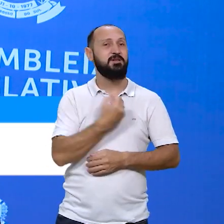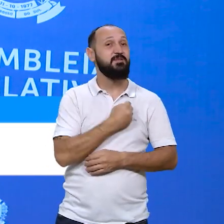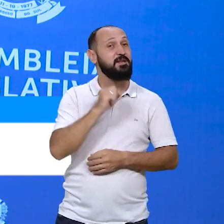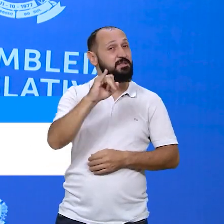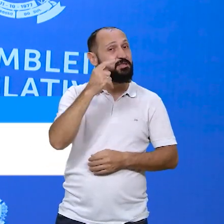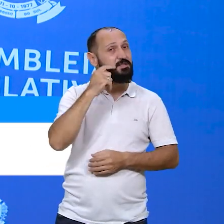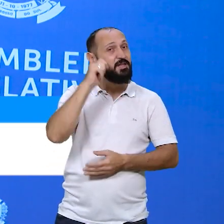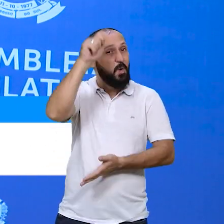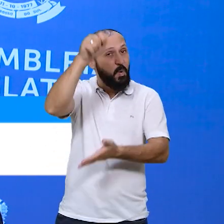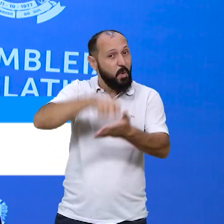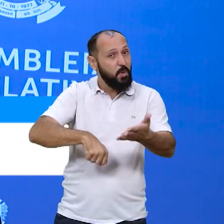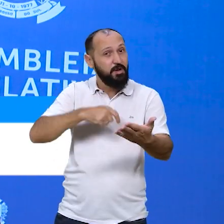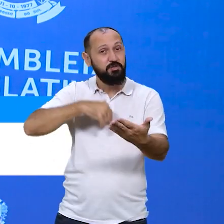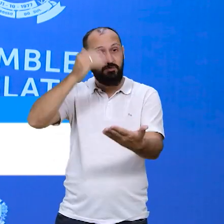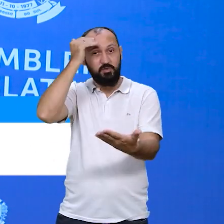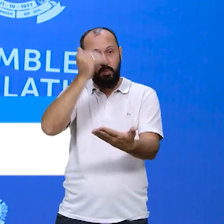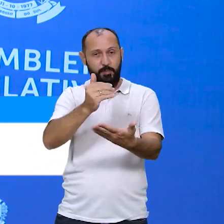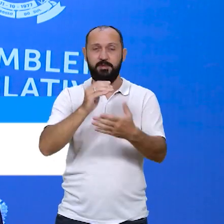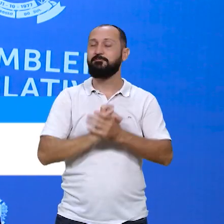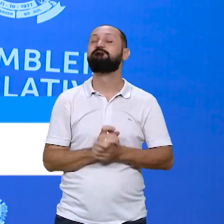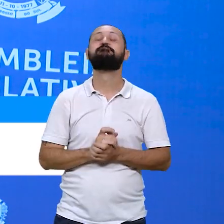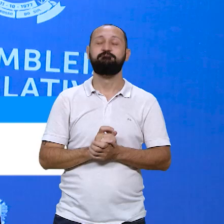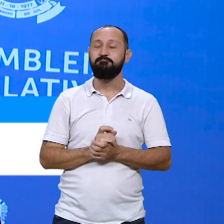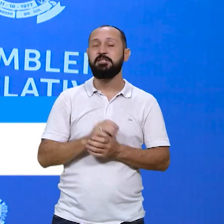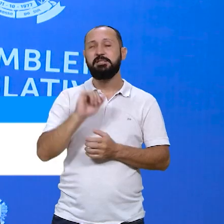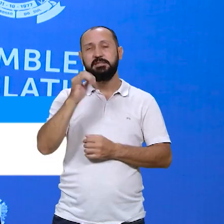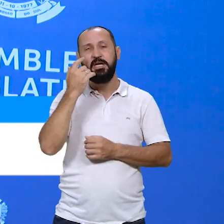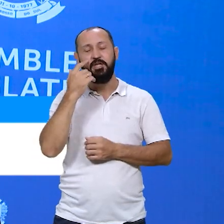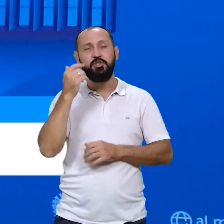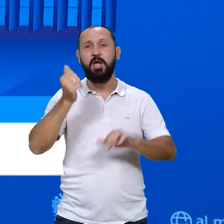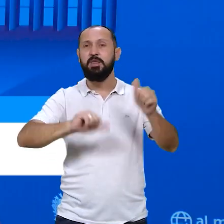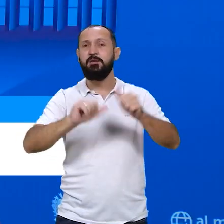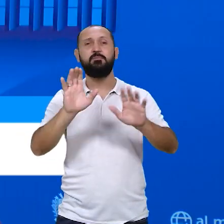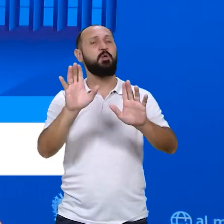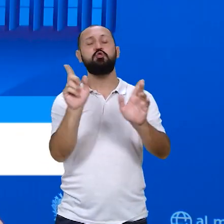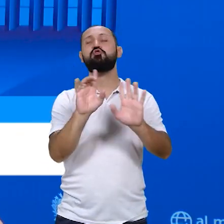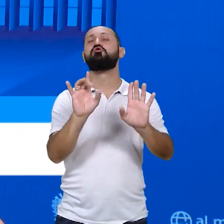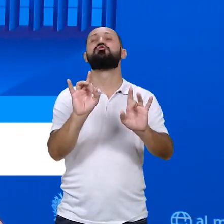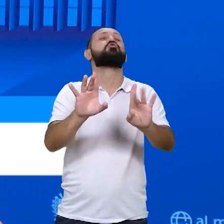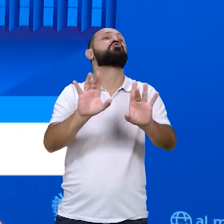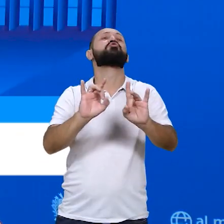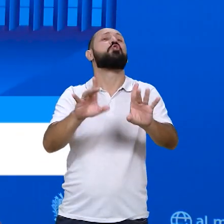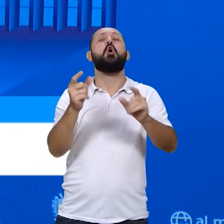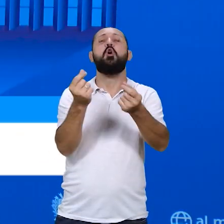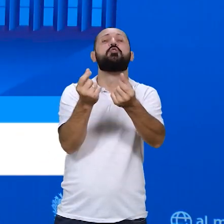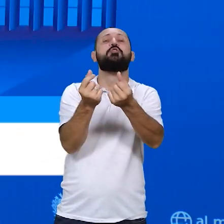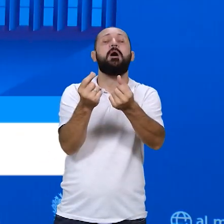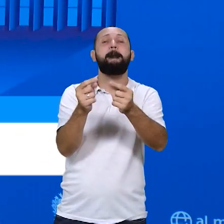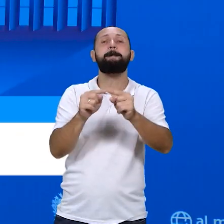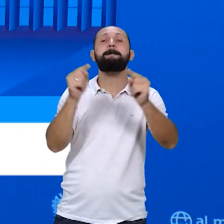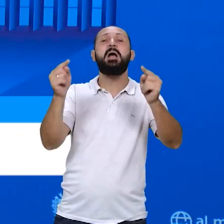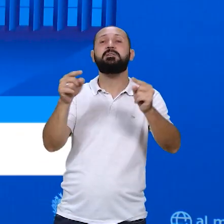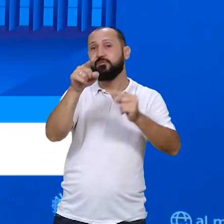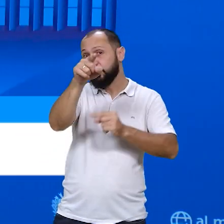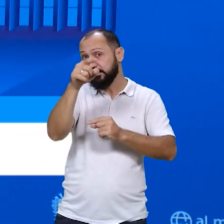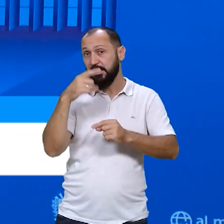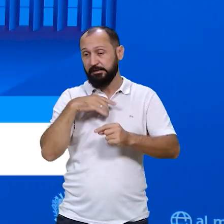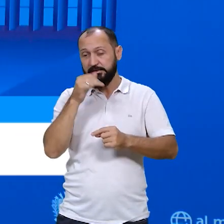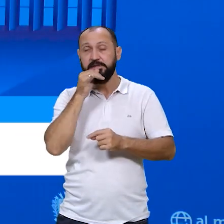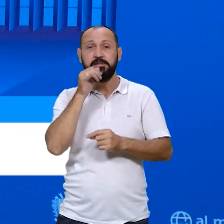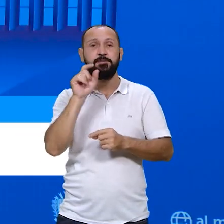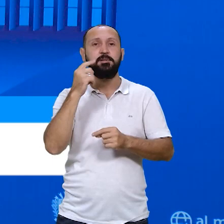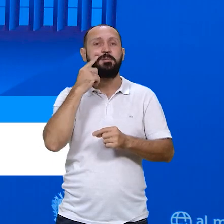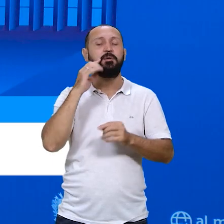ter sido poupadas caso o contrato tivesse sido cumprido. Se nós analisarmos, não do ponto de vista financeiro, do